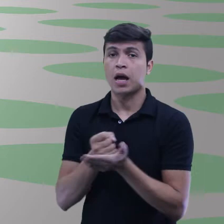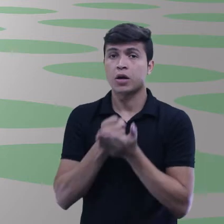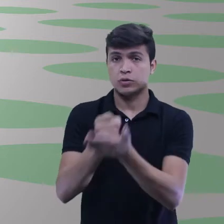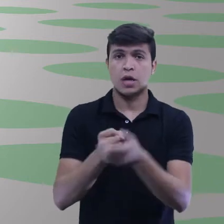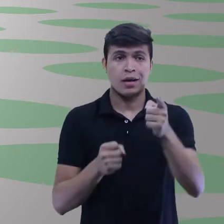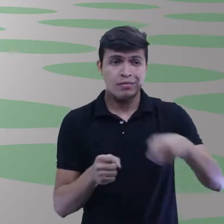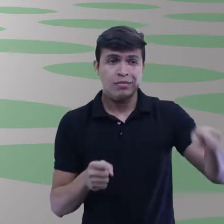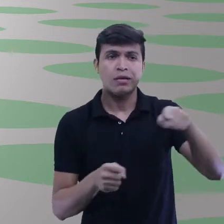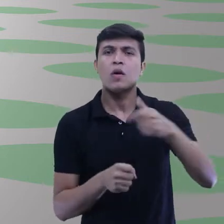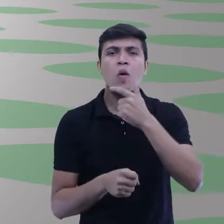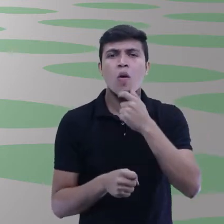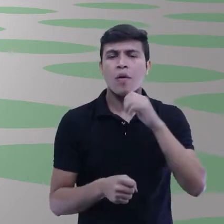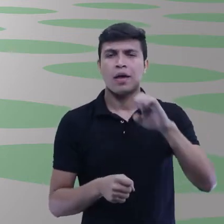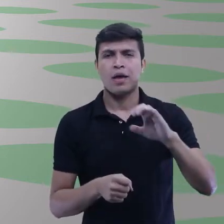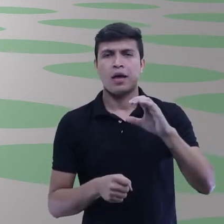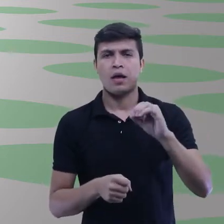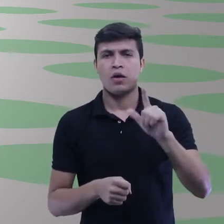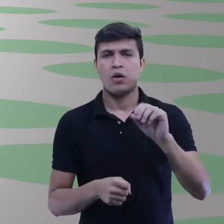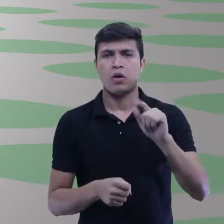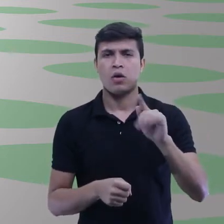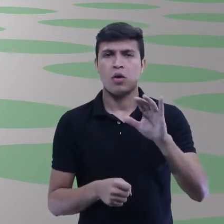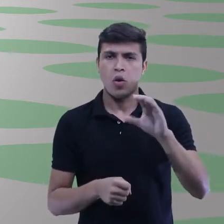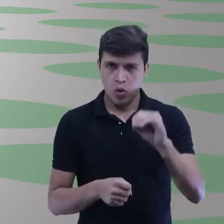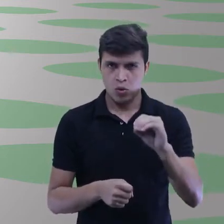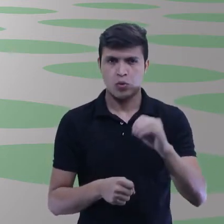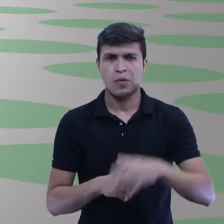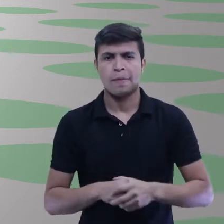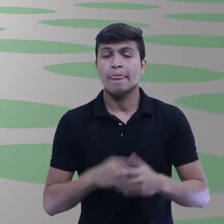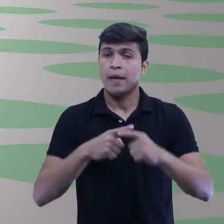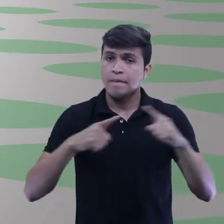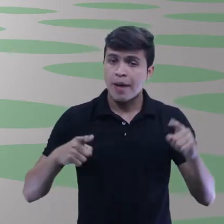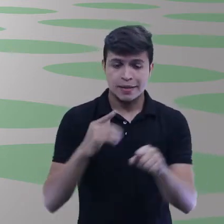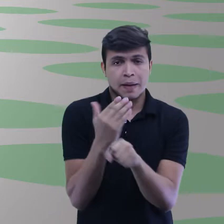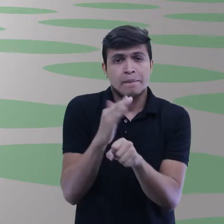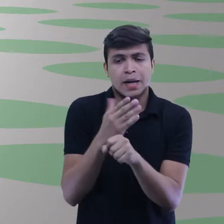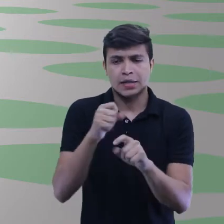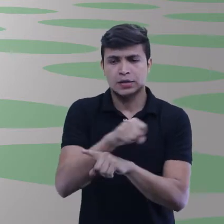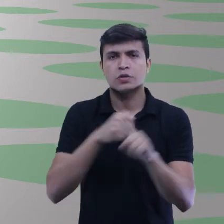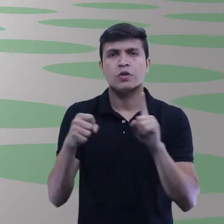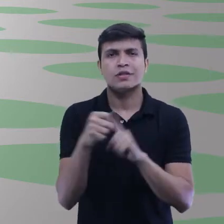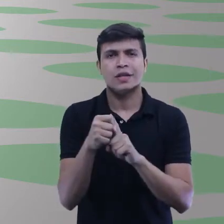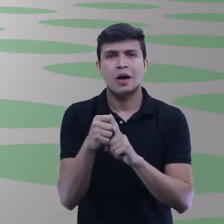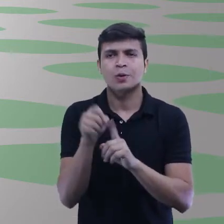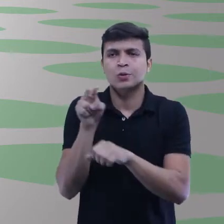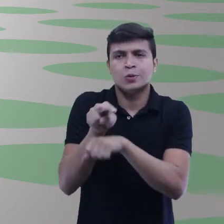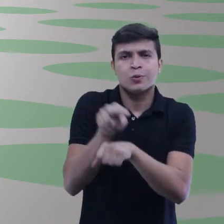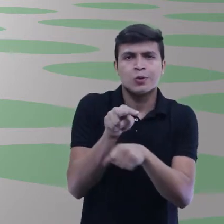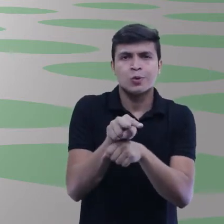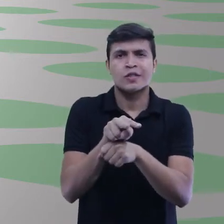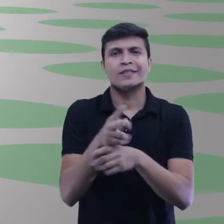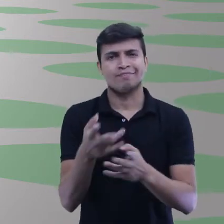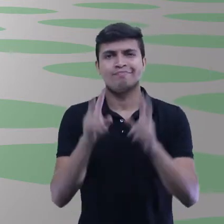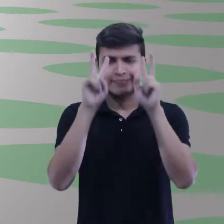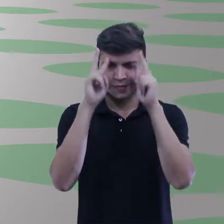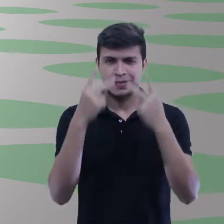ambientalistas. Dessa forma, o papel de destaque fica por conta da prática social no meio ambiente. A